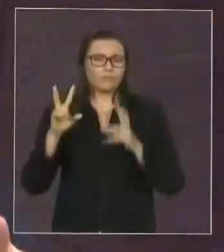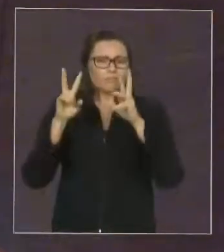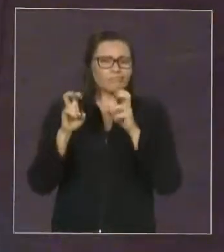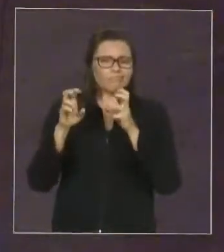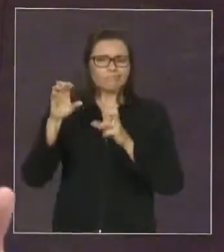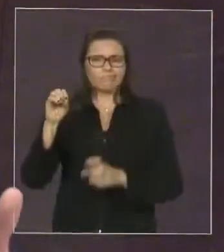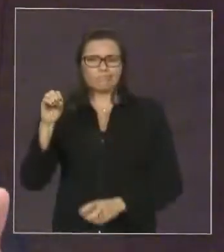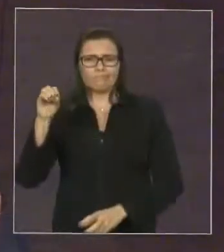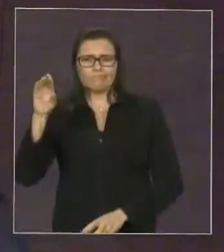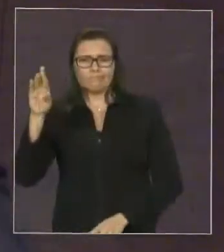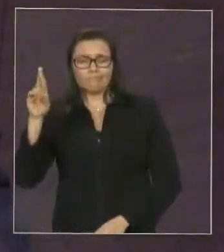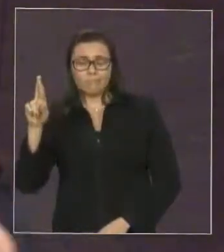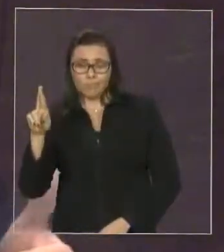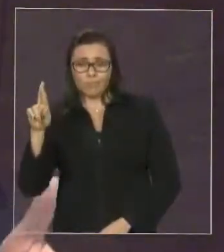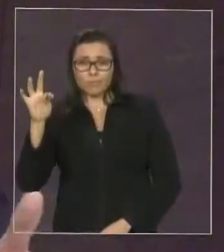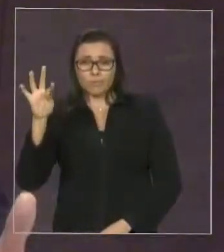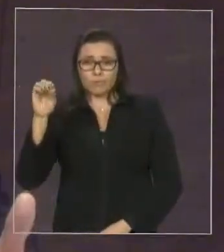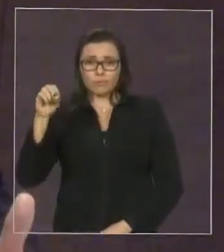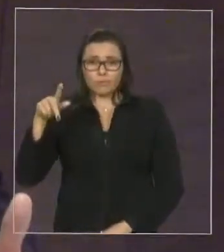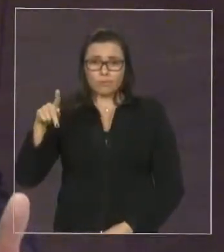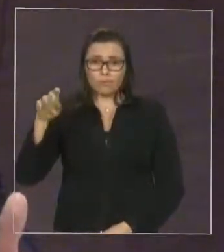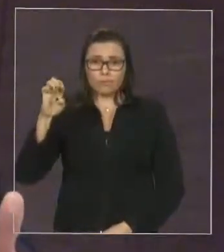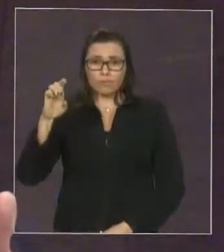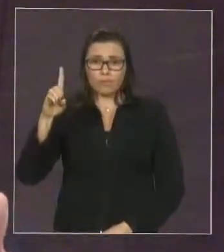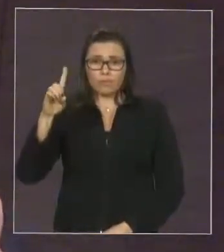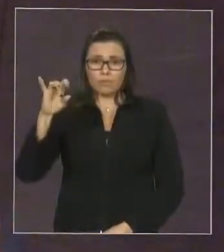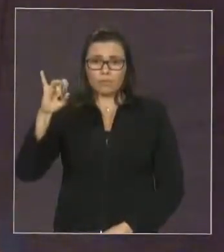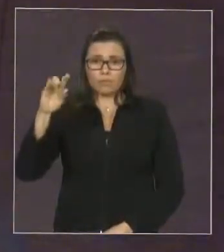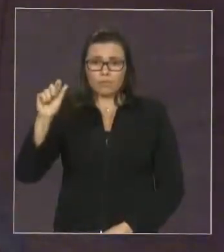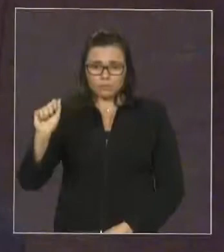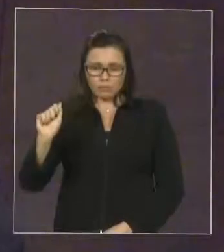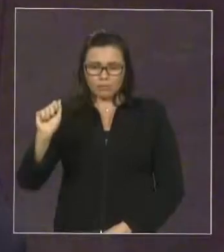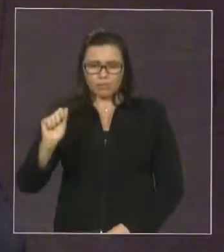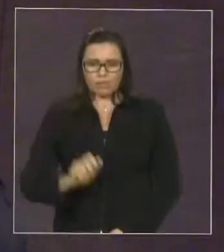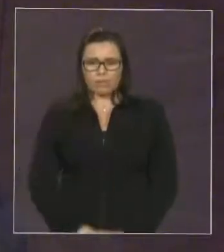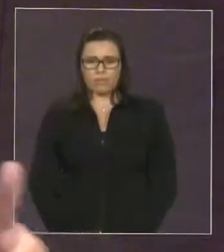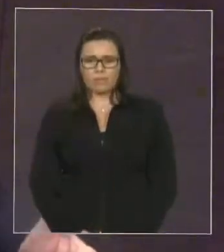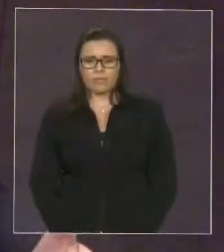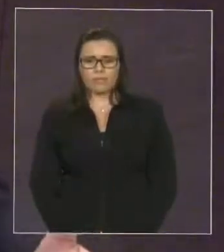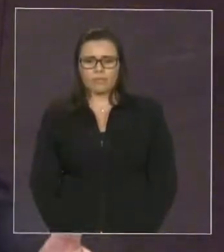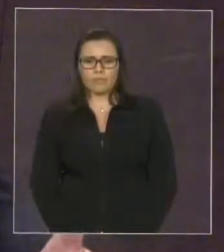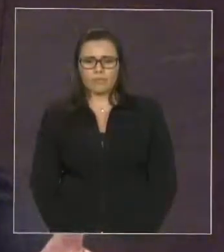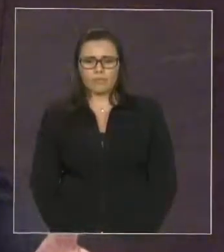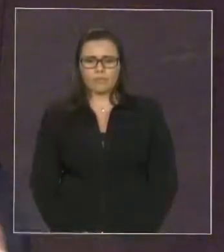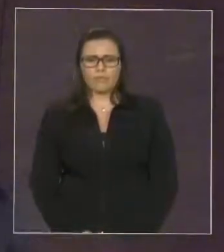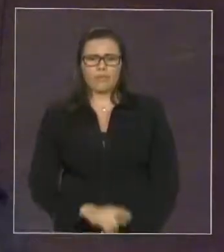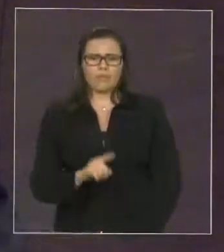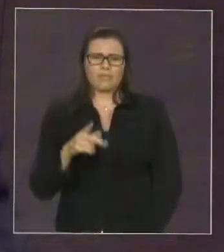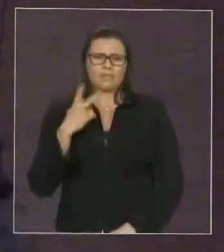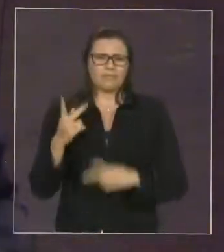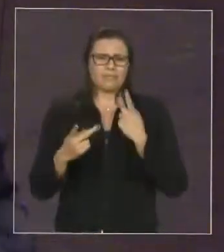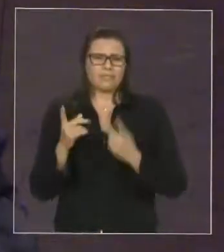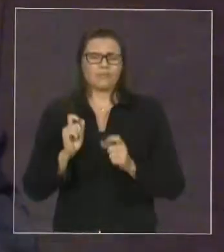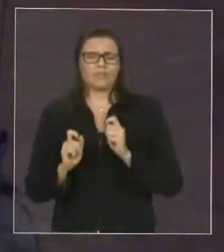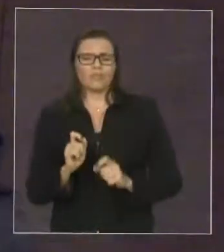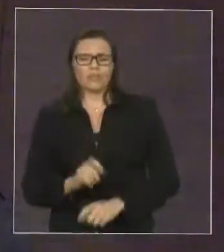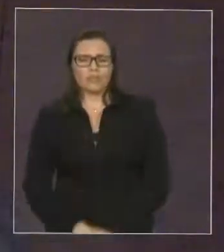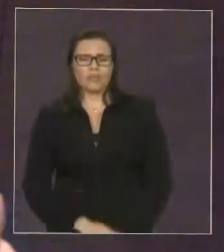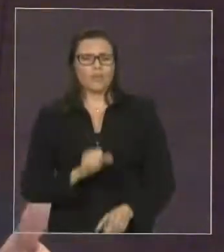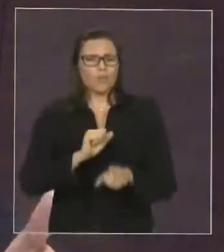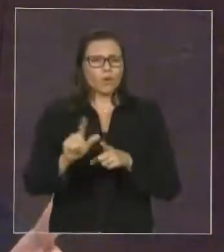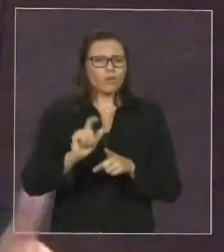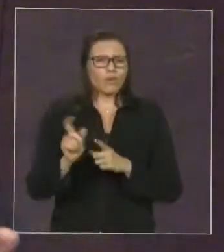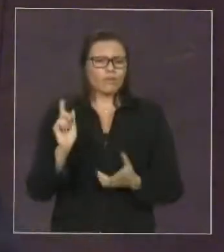história de que há menos de um ano se paga aluguel e ainda